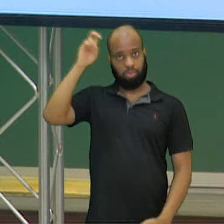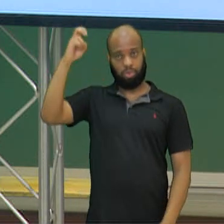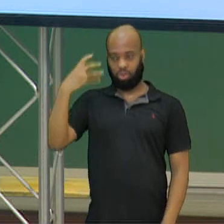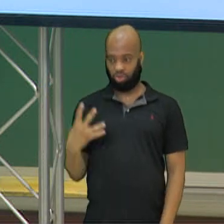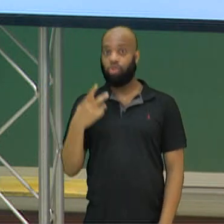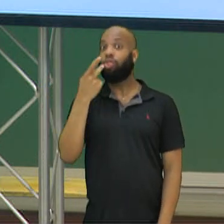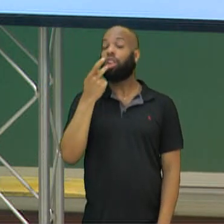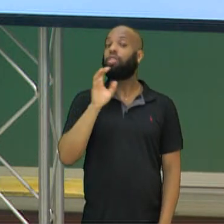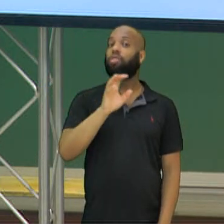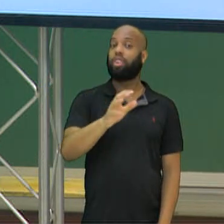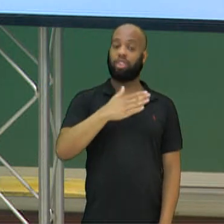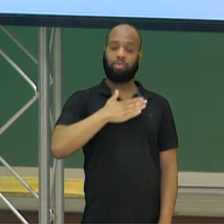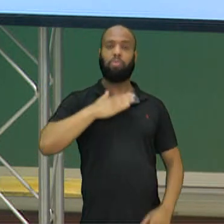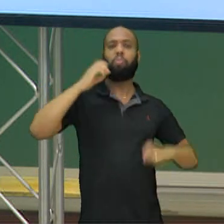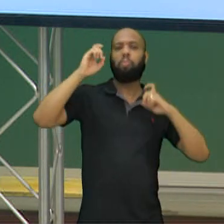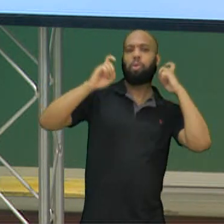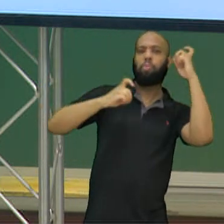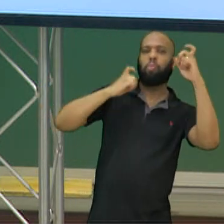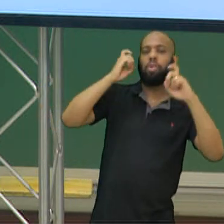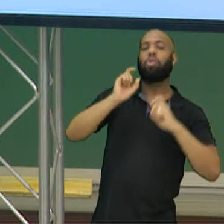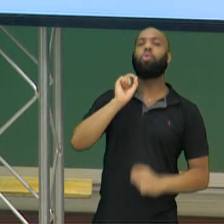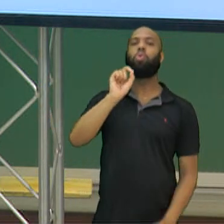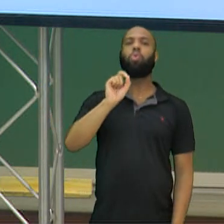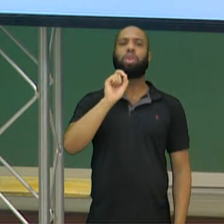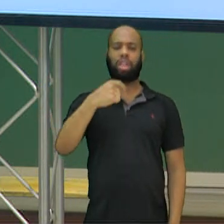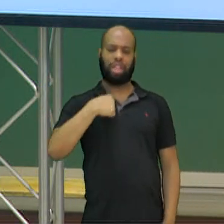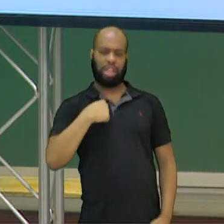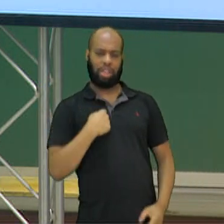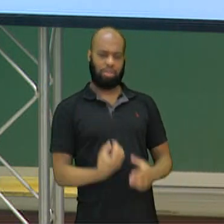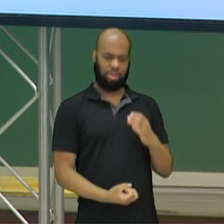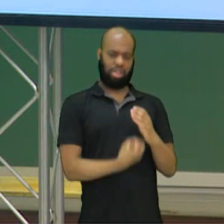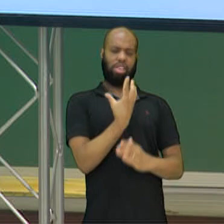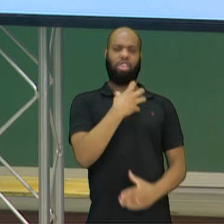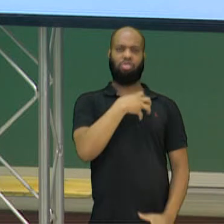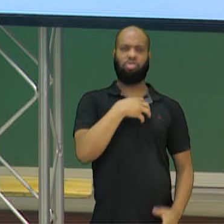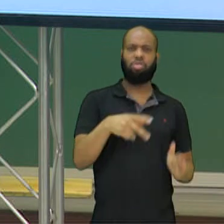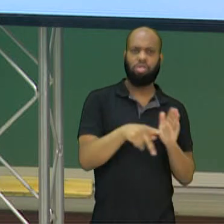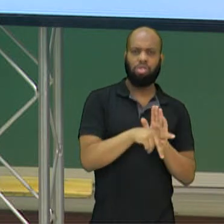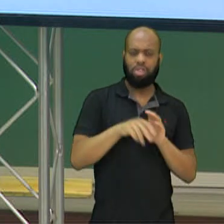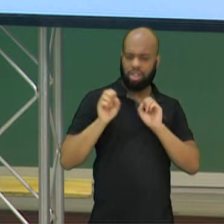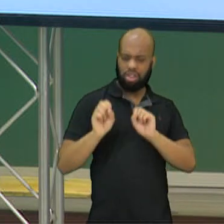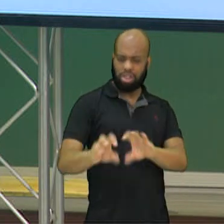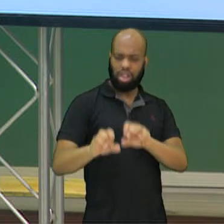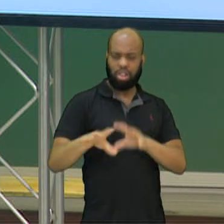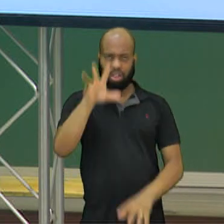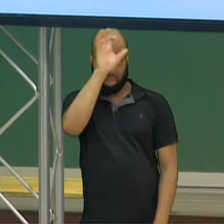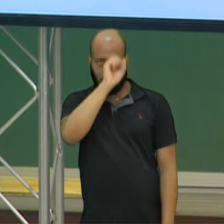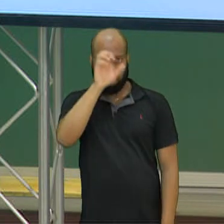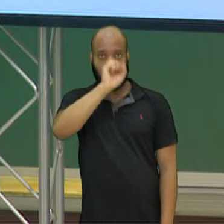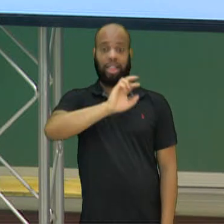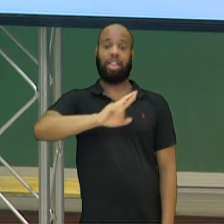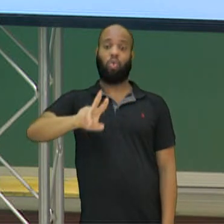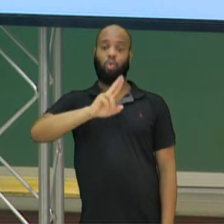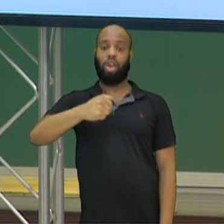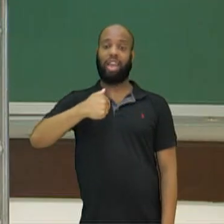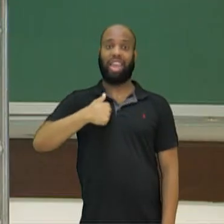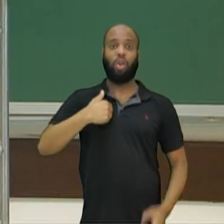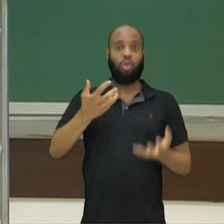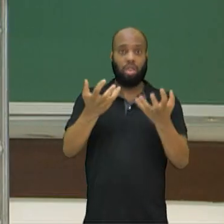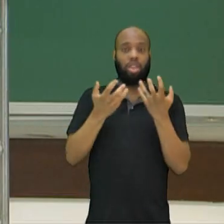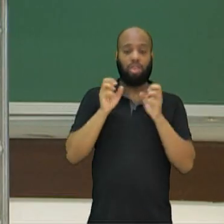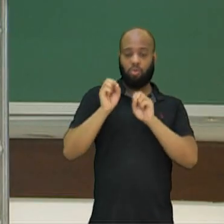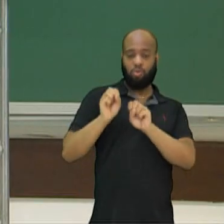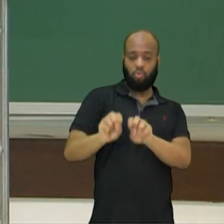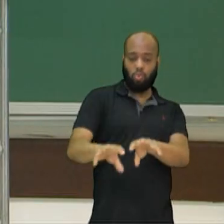Piaget falava, a minha preocupação não é criar um método de ensino-aprendizagem, a minha preocupação é explicar como que o ser humano, todos